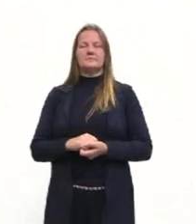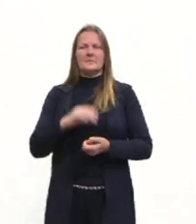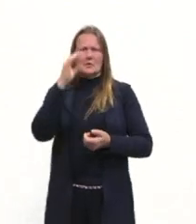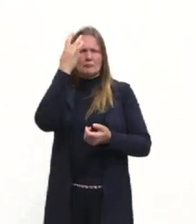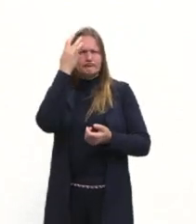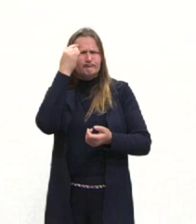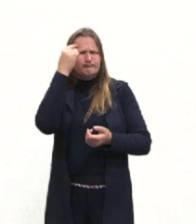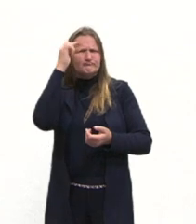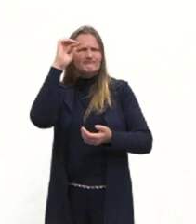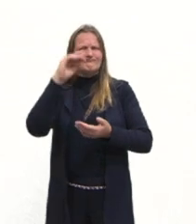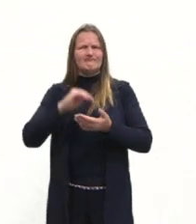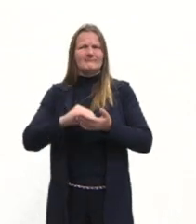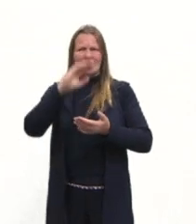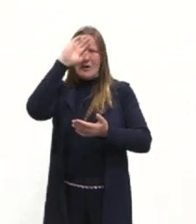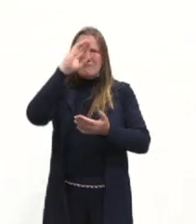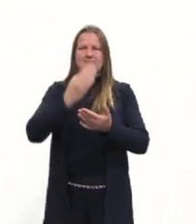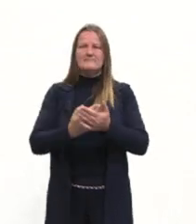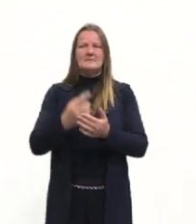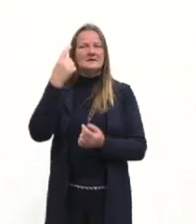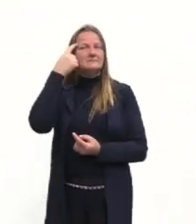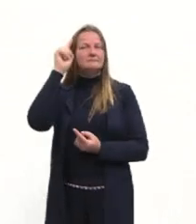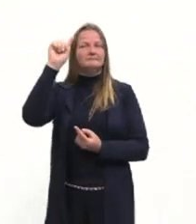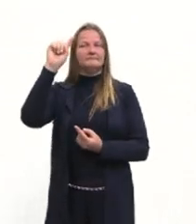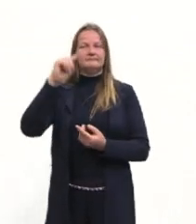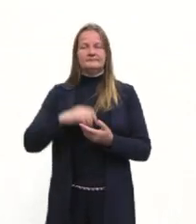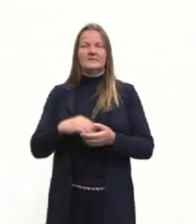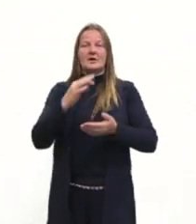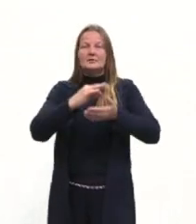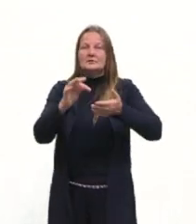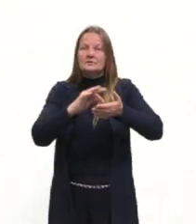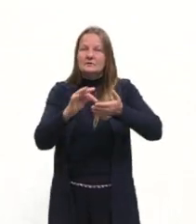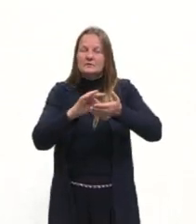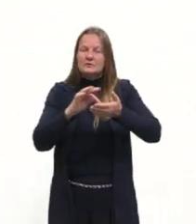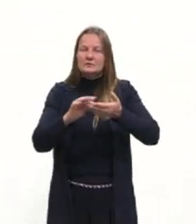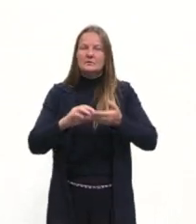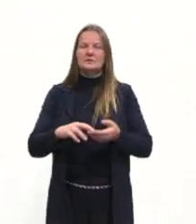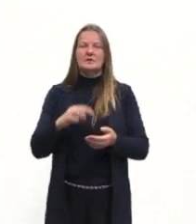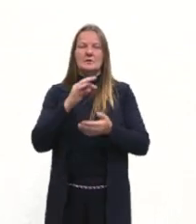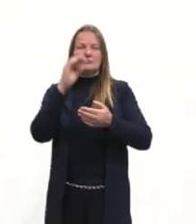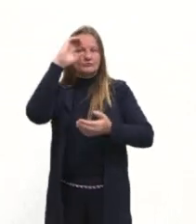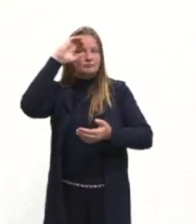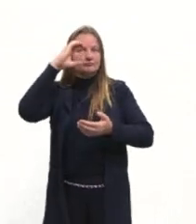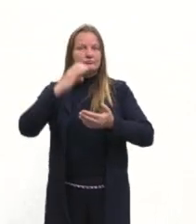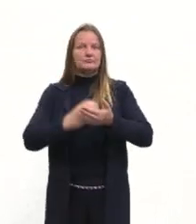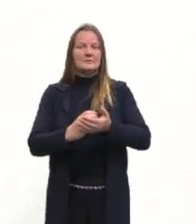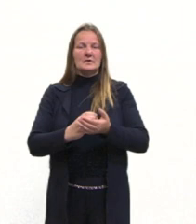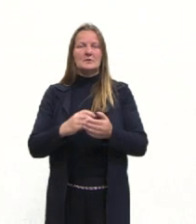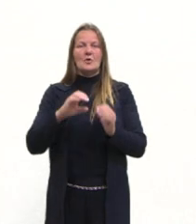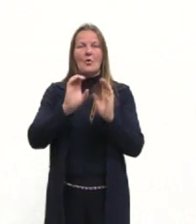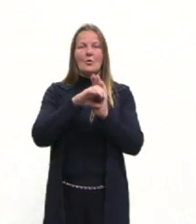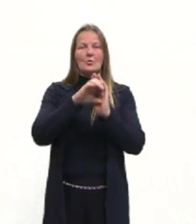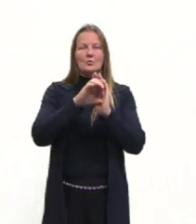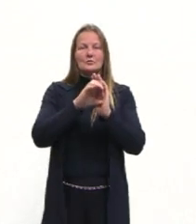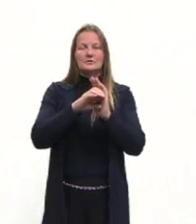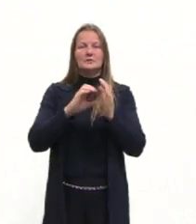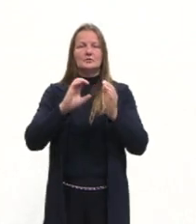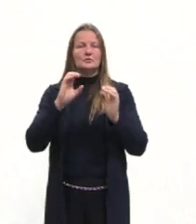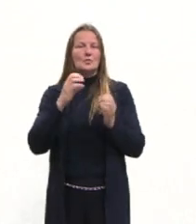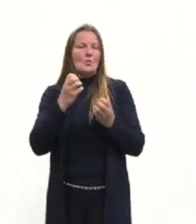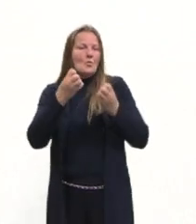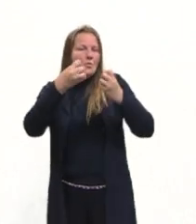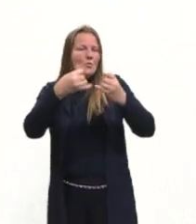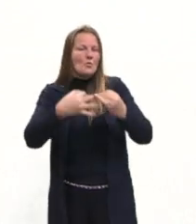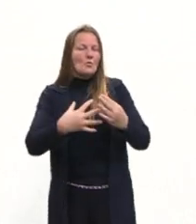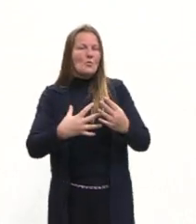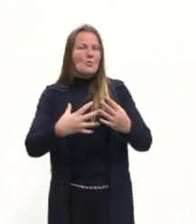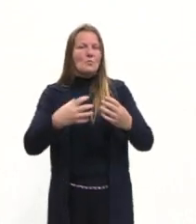convicção, crença, ideia, teoria, tese, conceito, concepção.